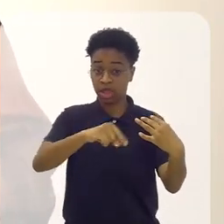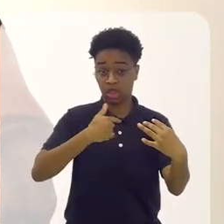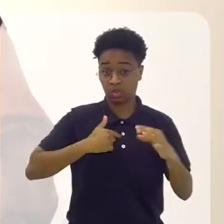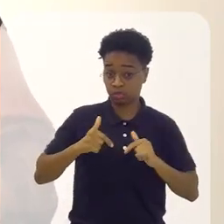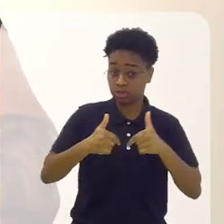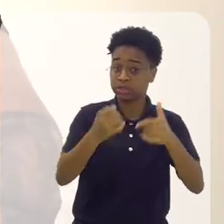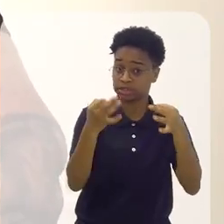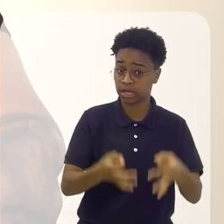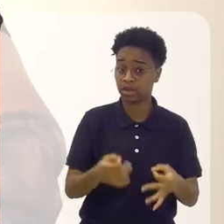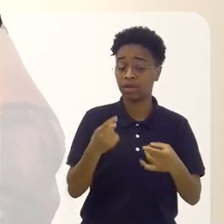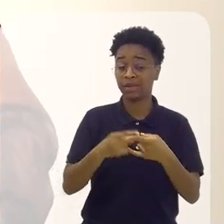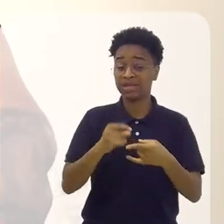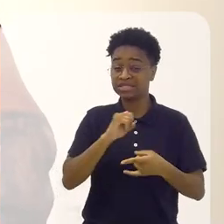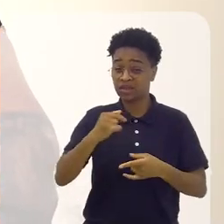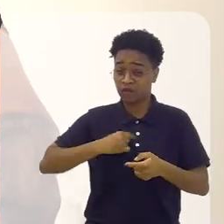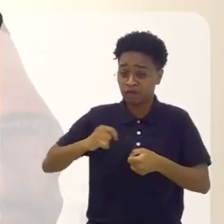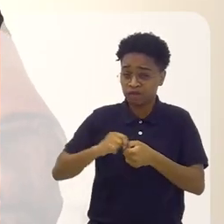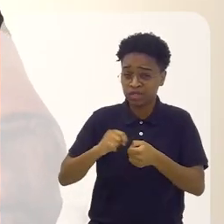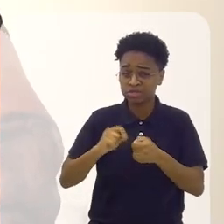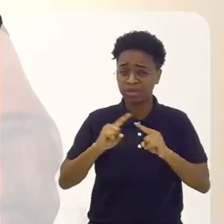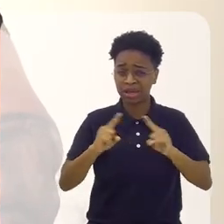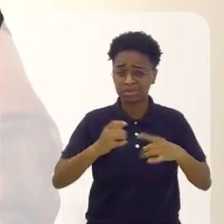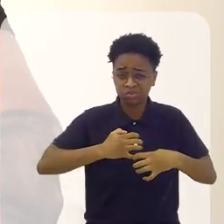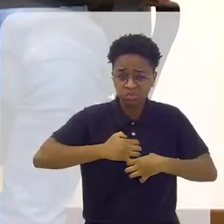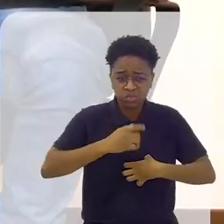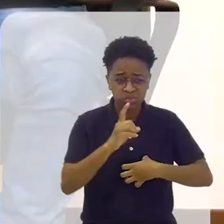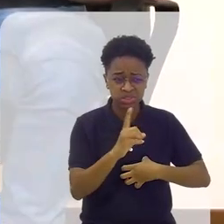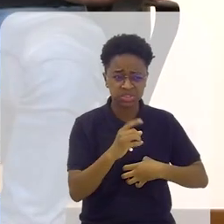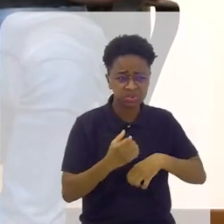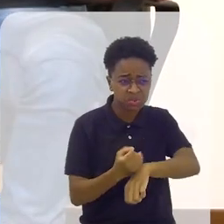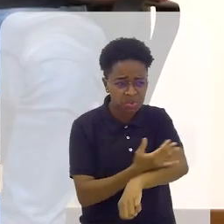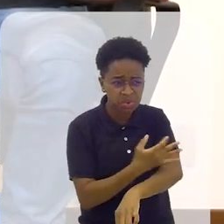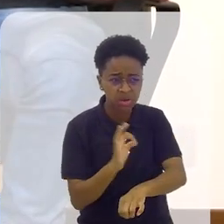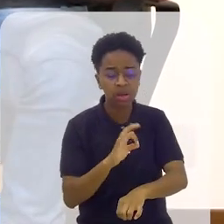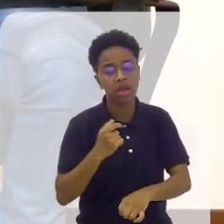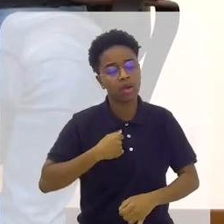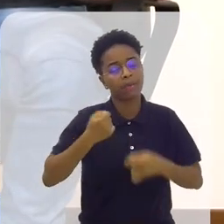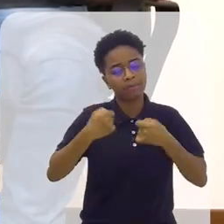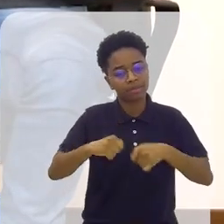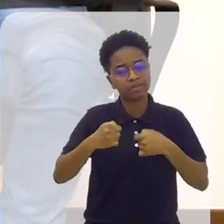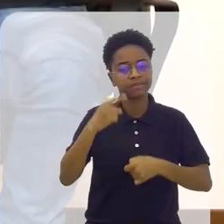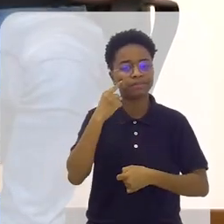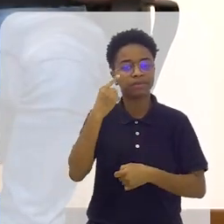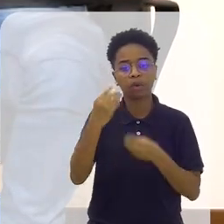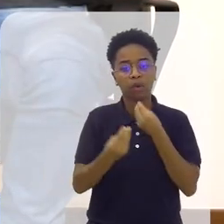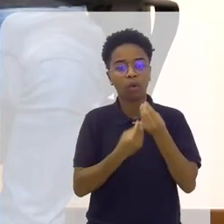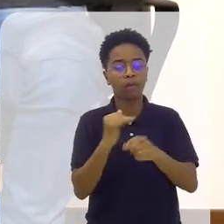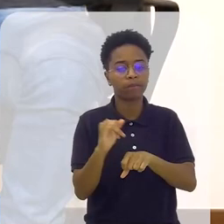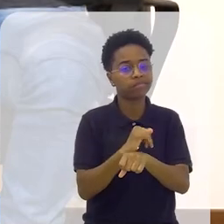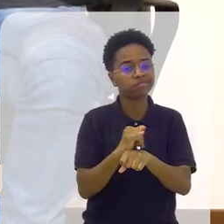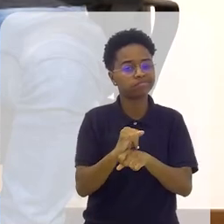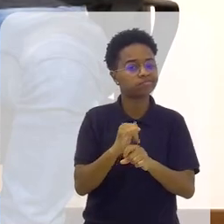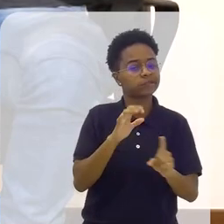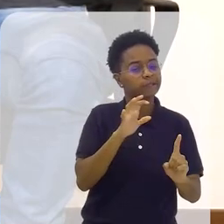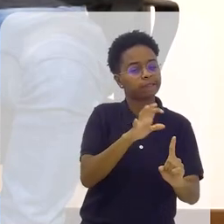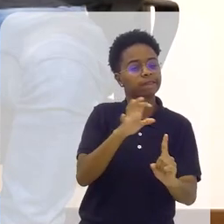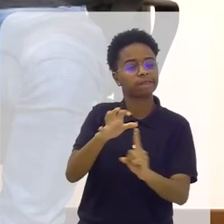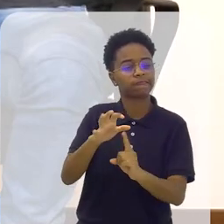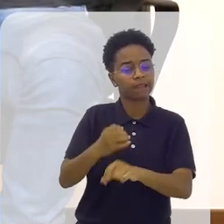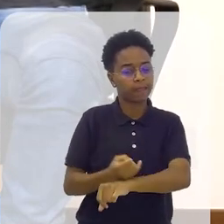fazendo o certo. Se eu acho que, pô, não, eu fiz isso, não impactou, eu tenho que pensar de uma forma que impacte, mas assim, de uma